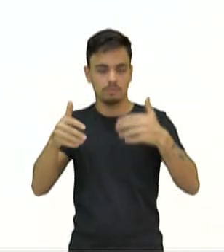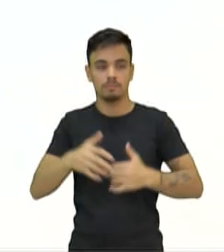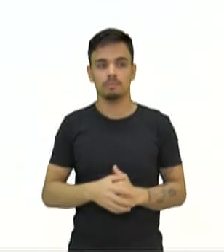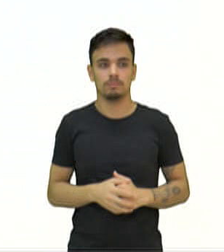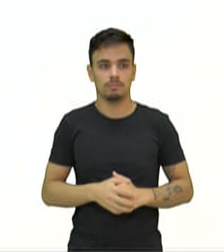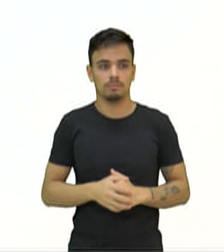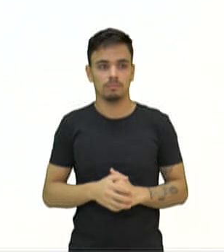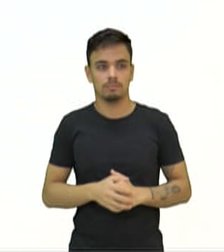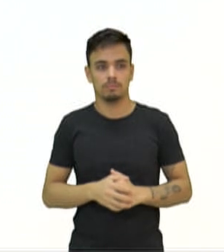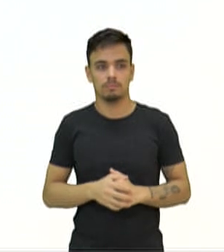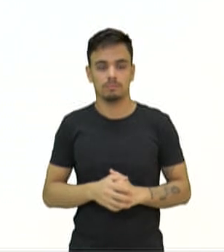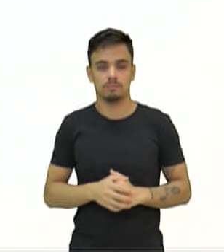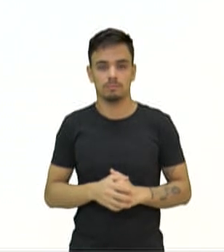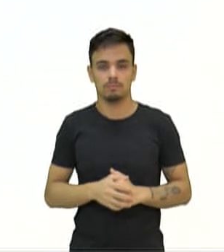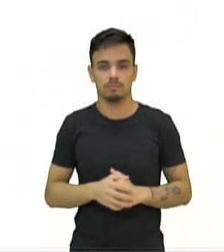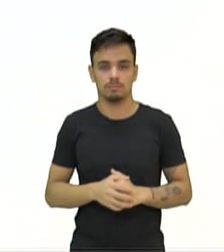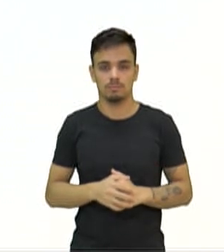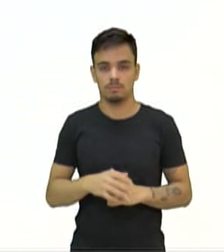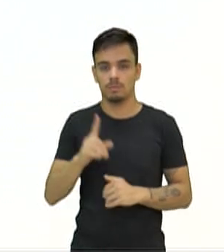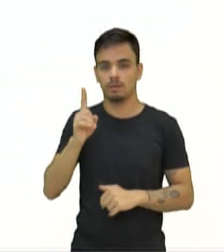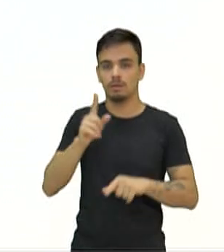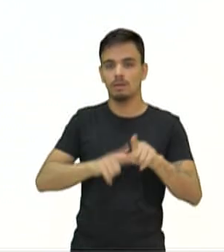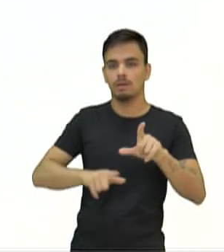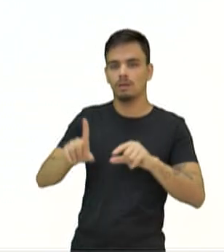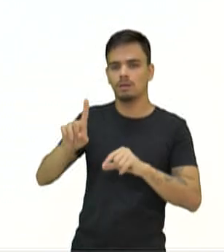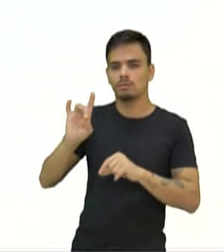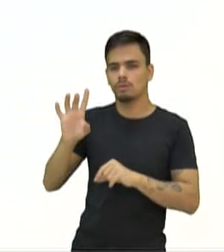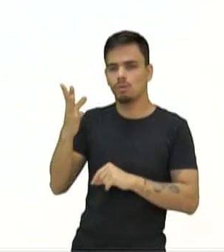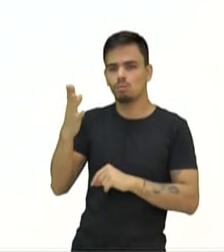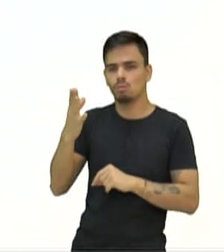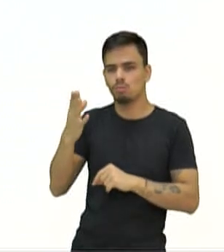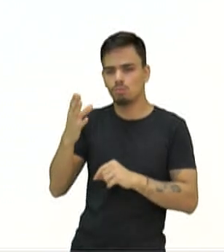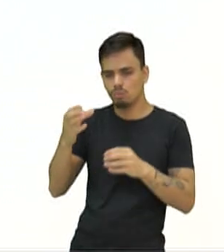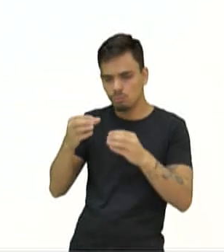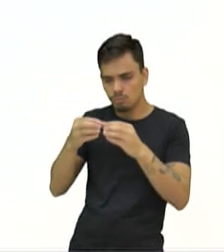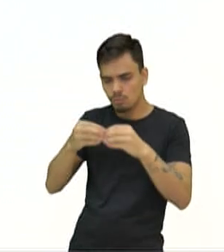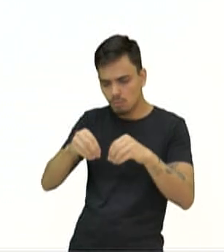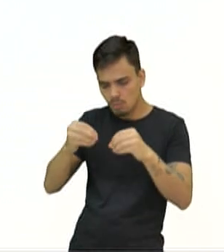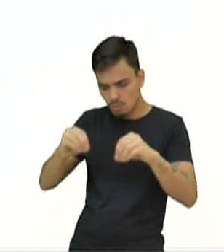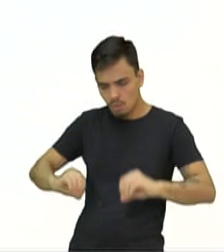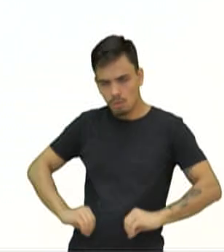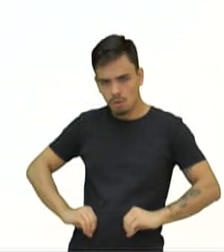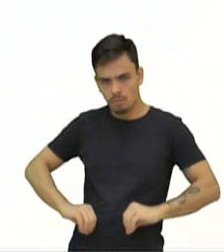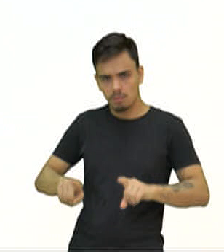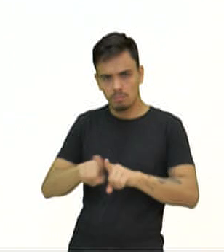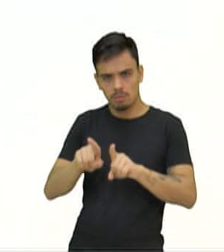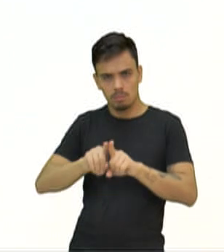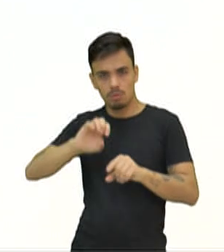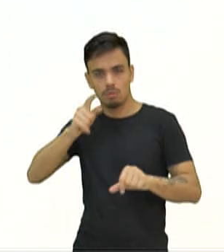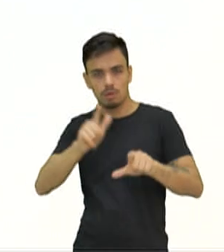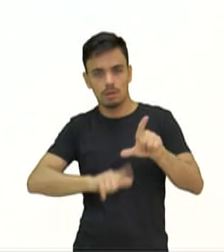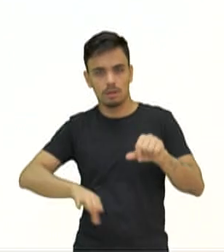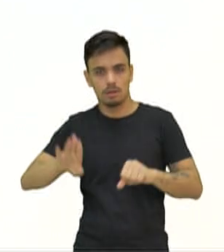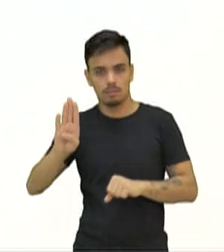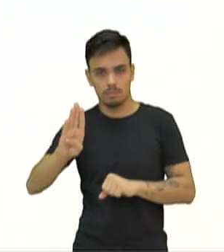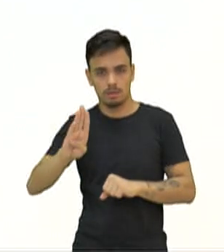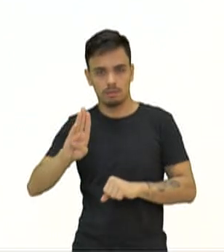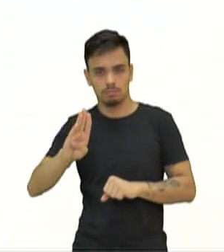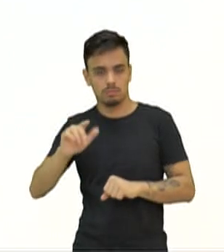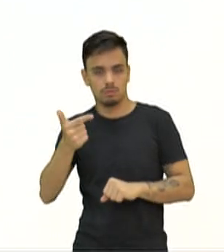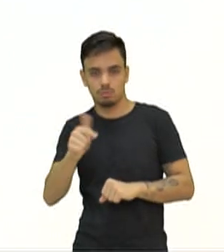Eles resultam da fecundação de um único óvulo por 2 espermatozoides? B. Eles negam a possibilidade